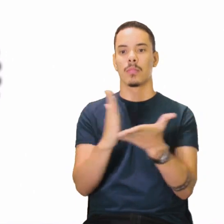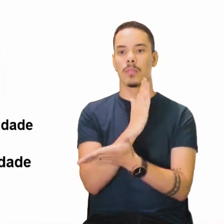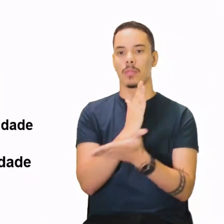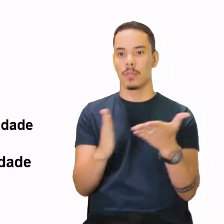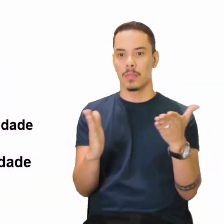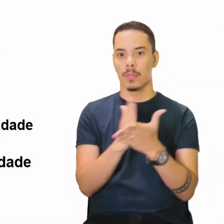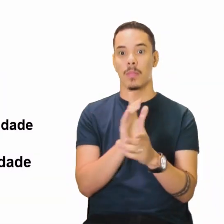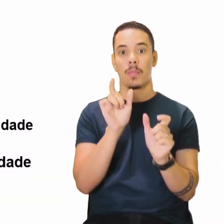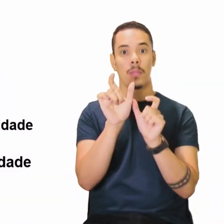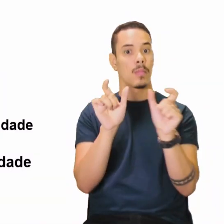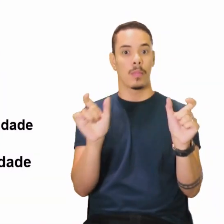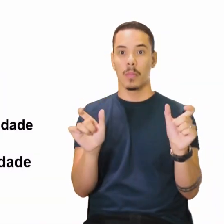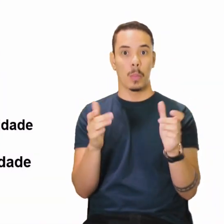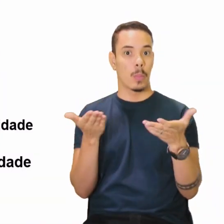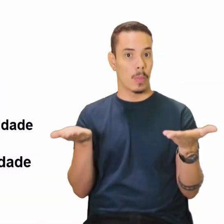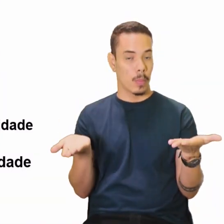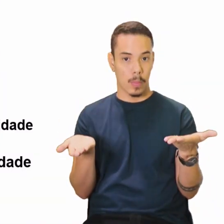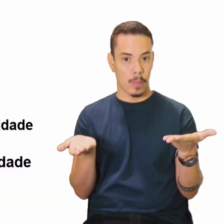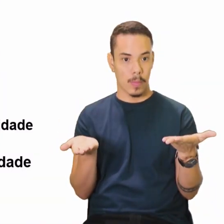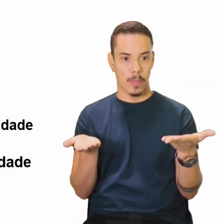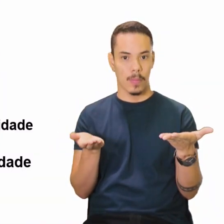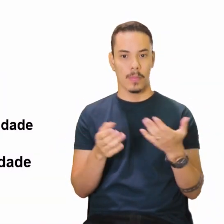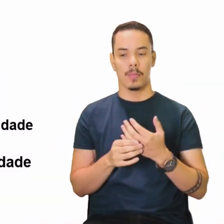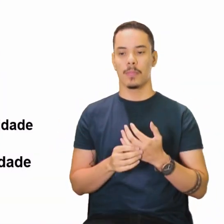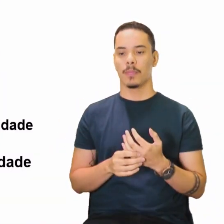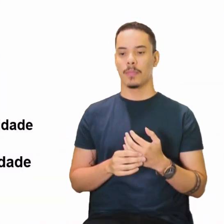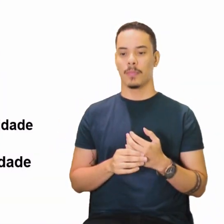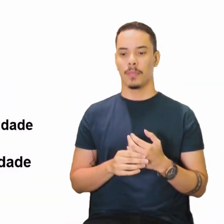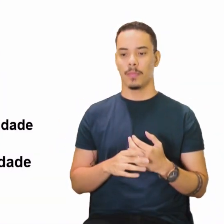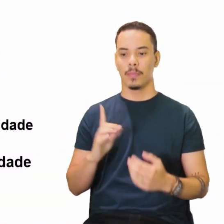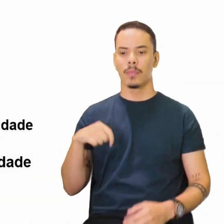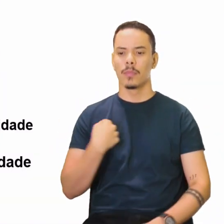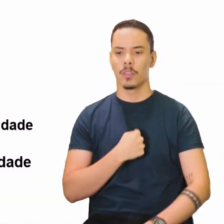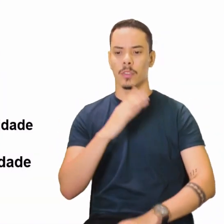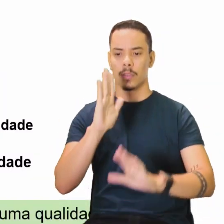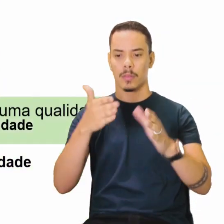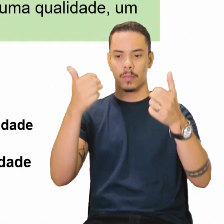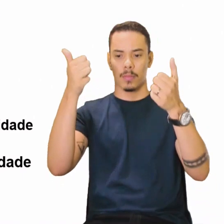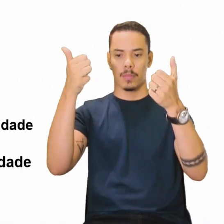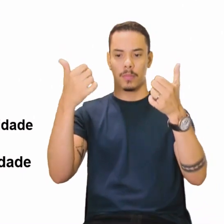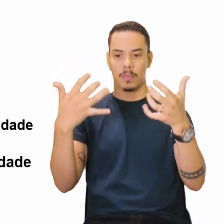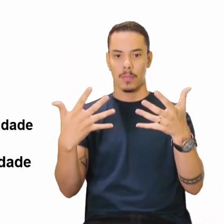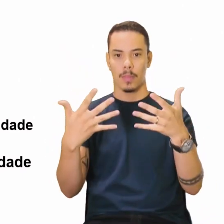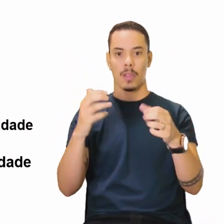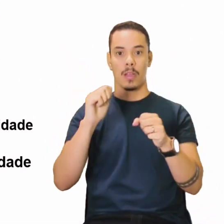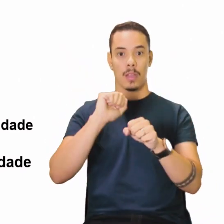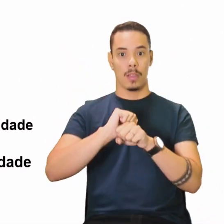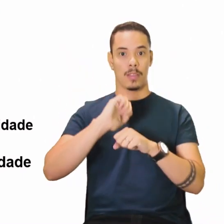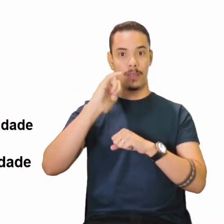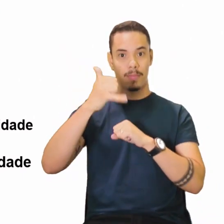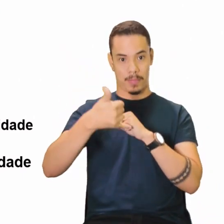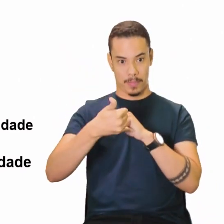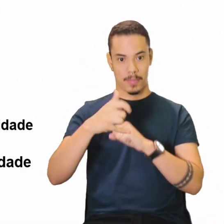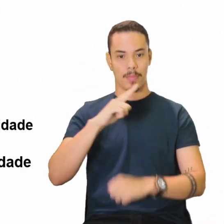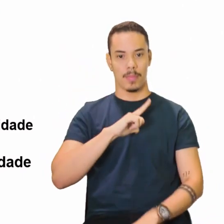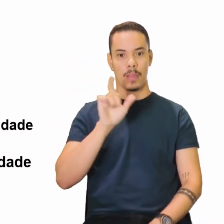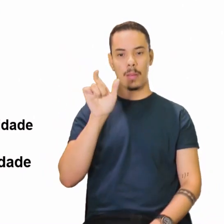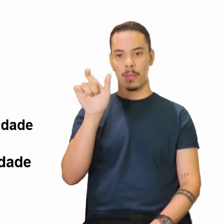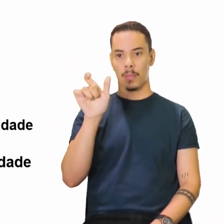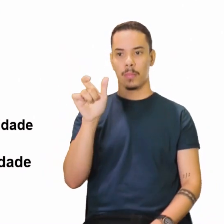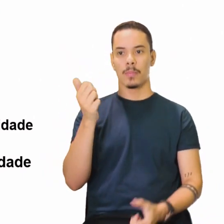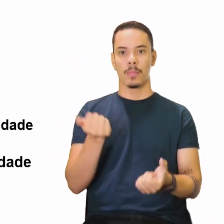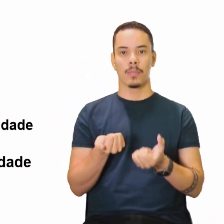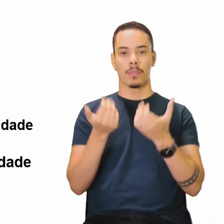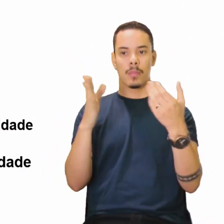de palavras. Quem são elas? Quais são elas, né? Adjetivo. Temos aqui a palavra que confere